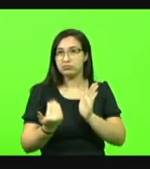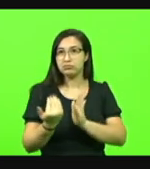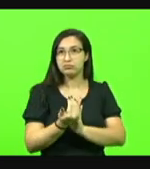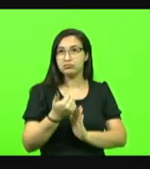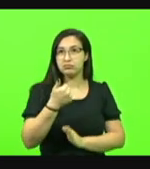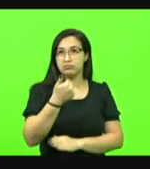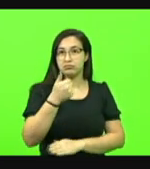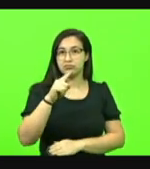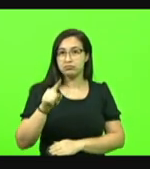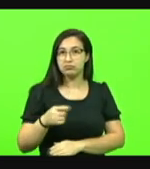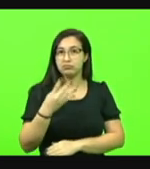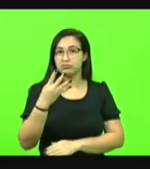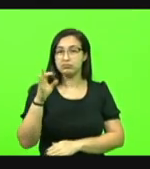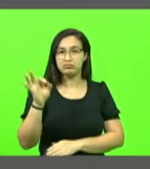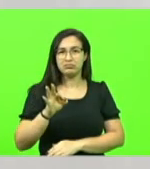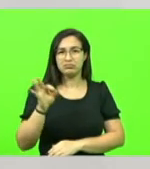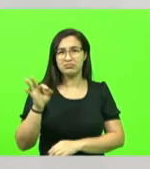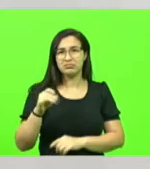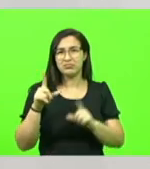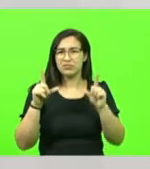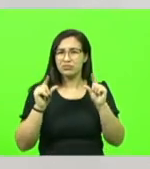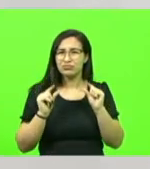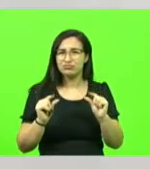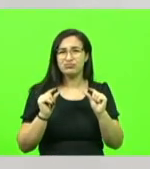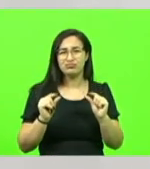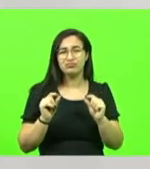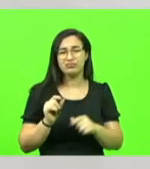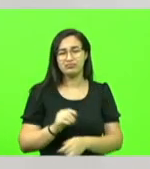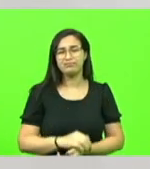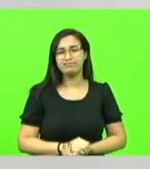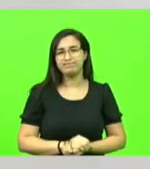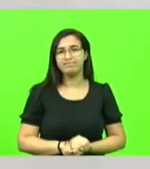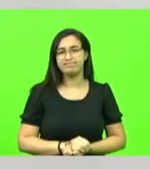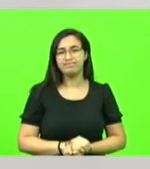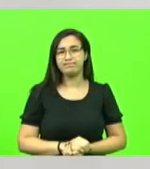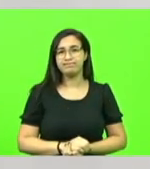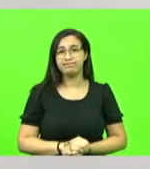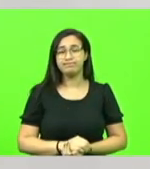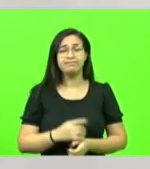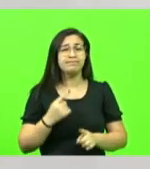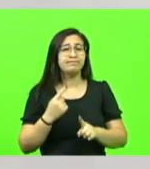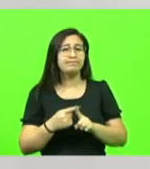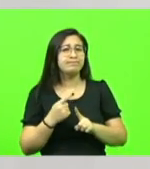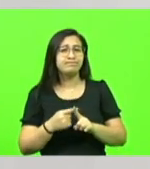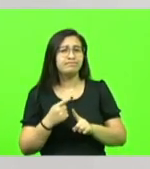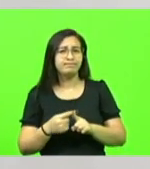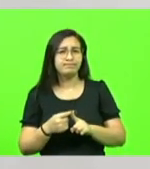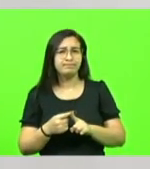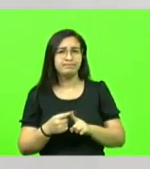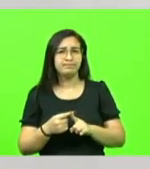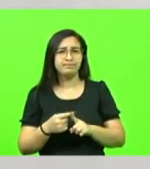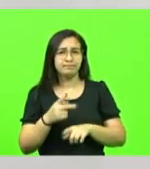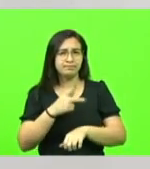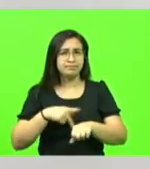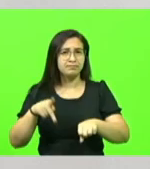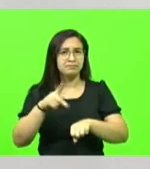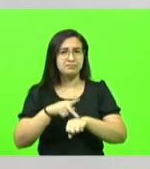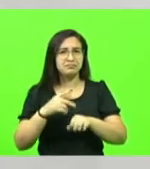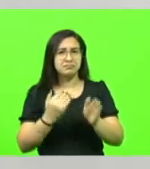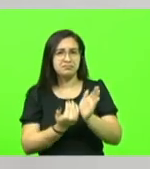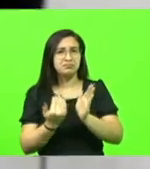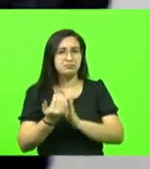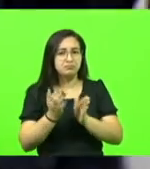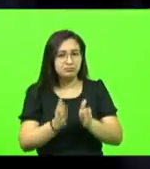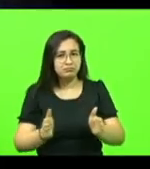1,4%. É muito pouco, é muito pouco. E por que eu falei das formas de um país crescer? Nós